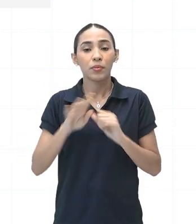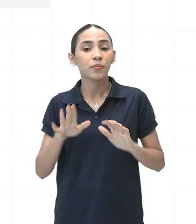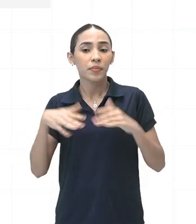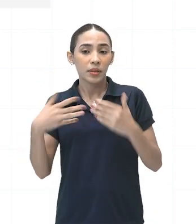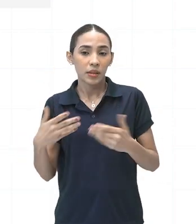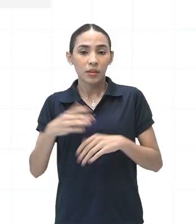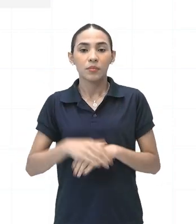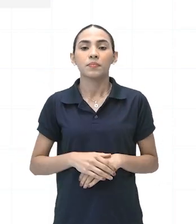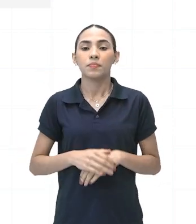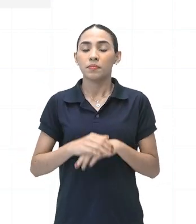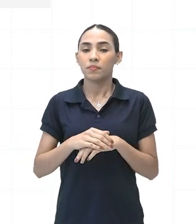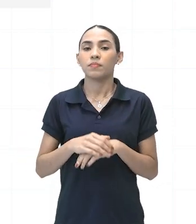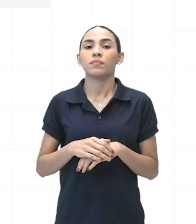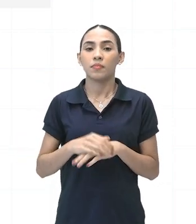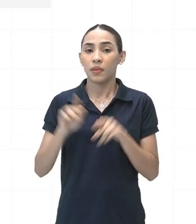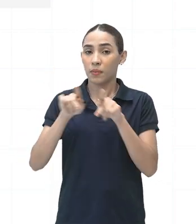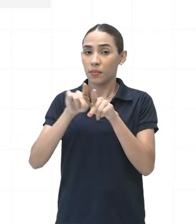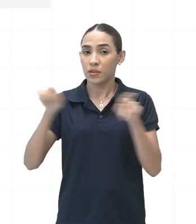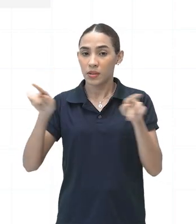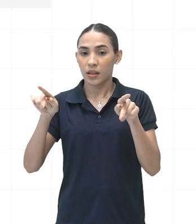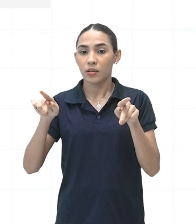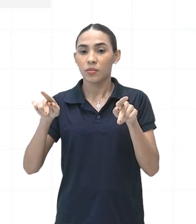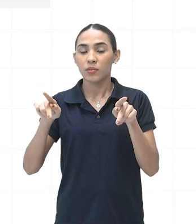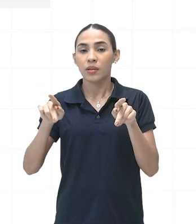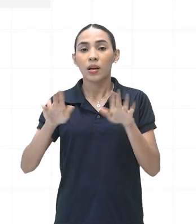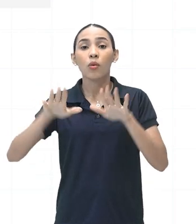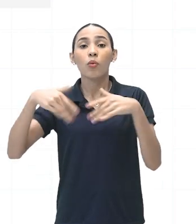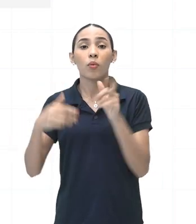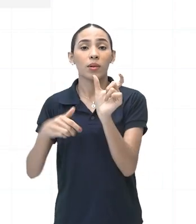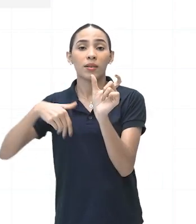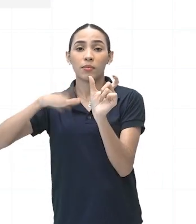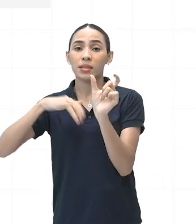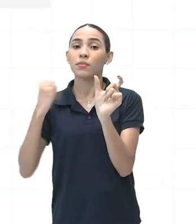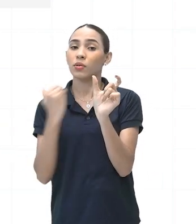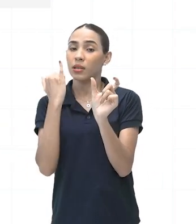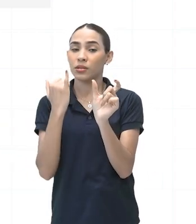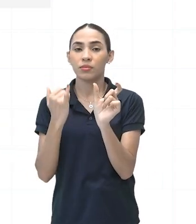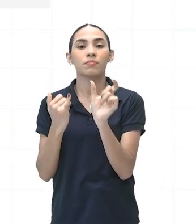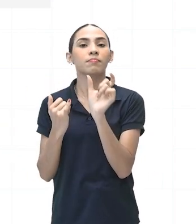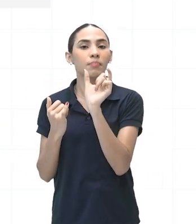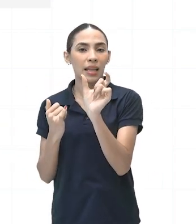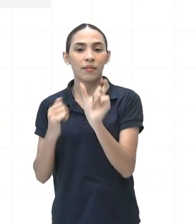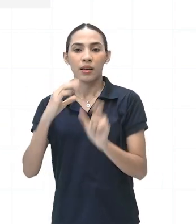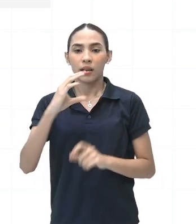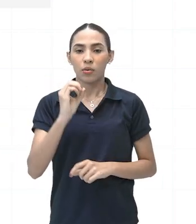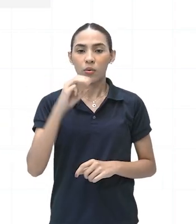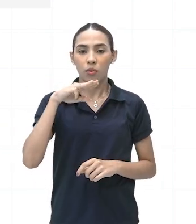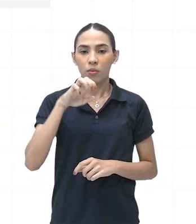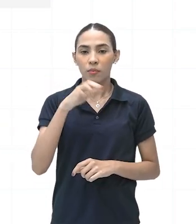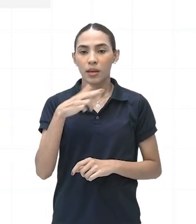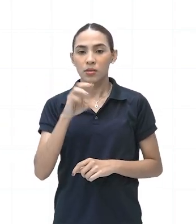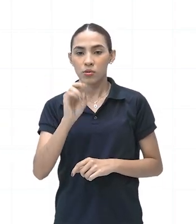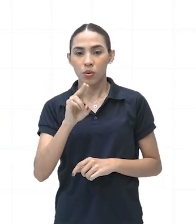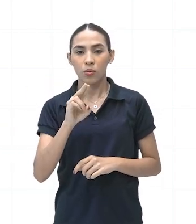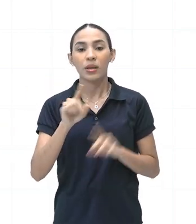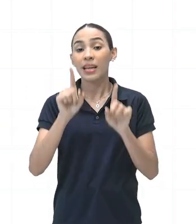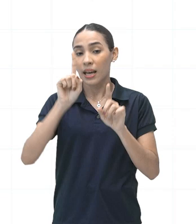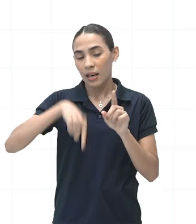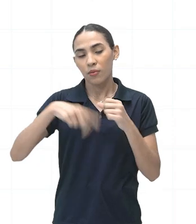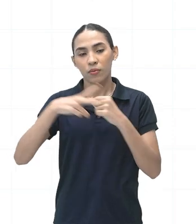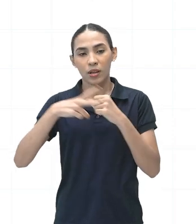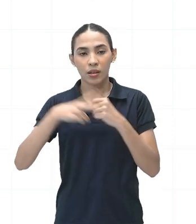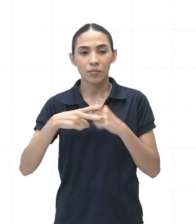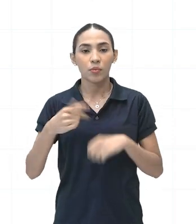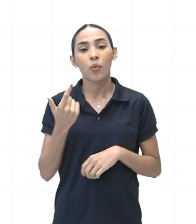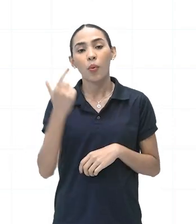Então, neste predicado aí, quem que é o núcleo? Começou, ok? Vamos a outro exemplo para ficar